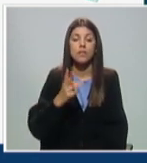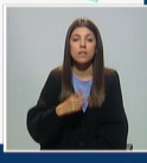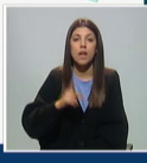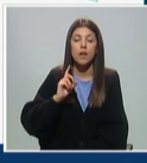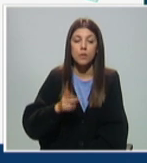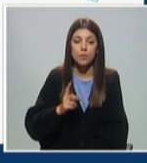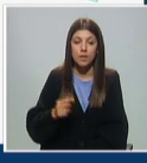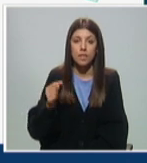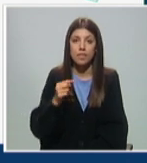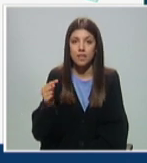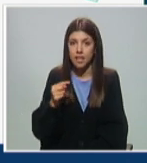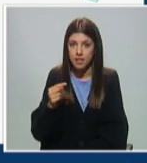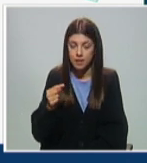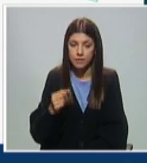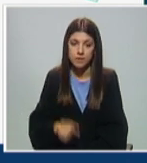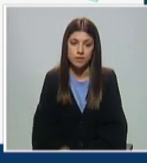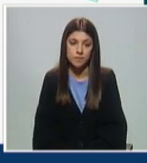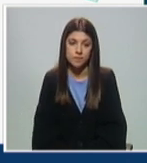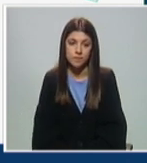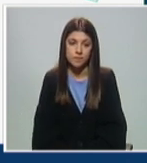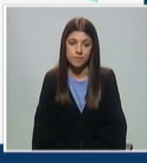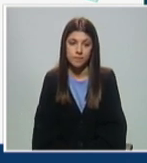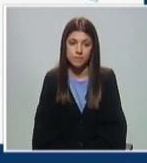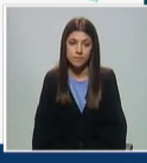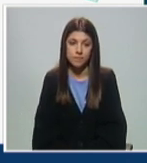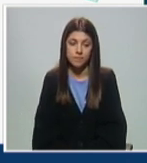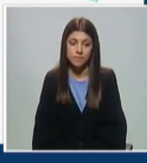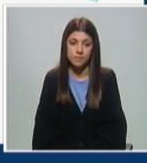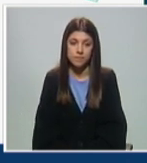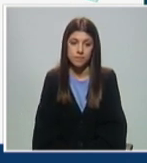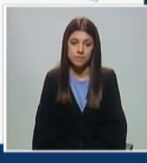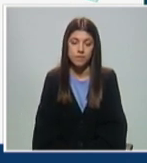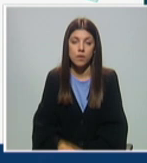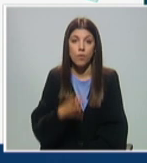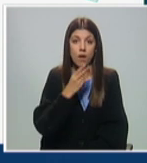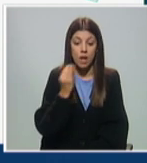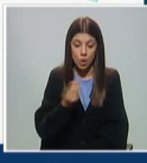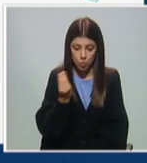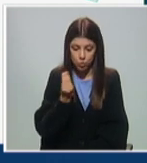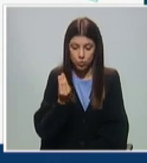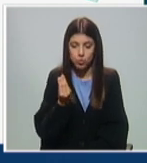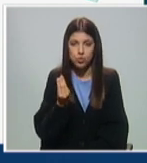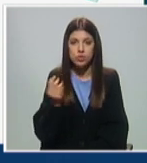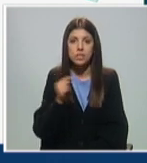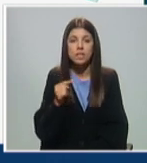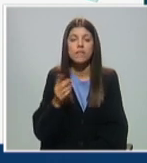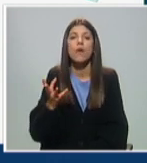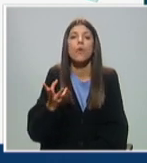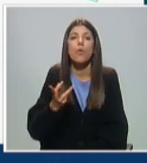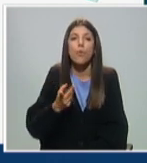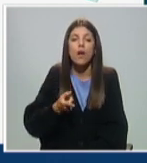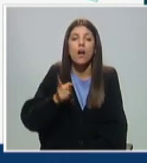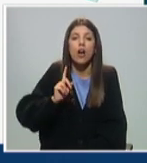As negativas, ou seja, quantos foram os alunos que tiveram uma